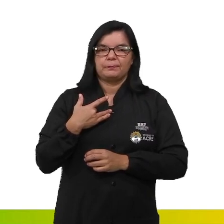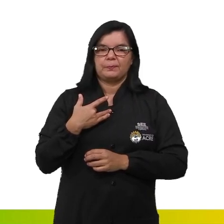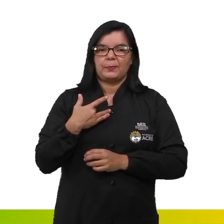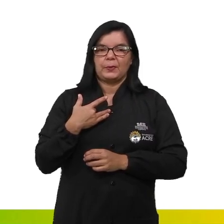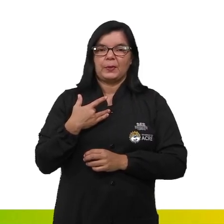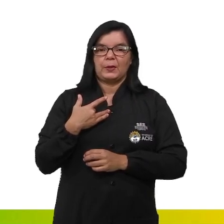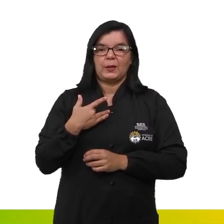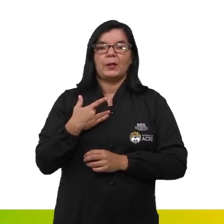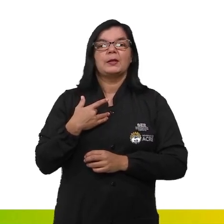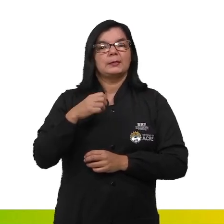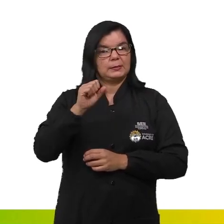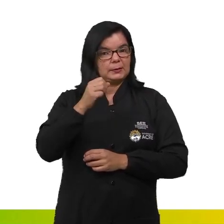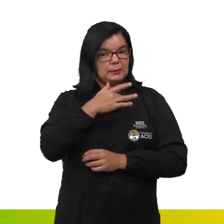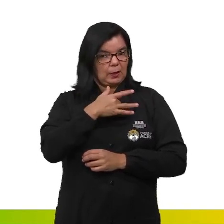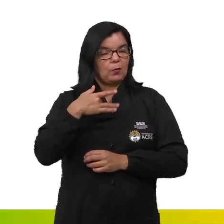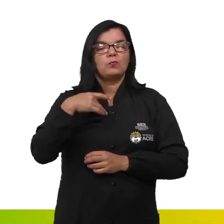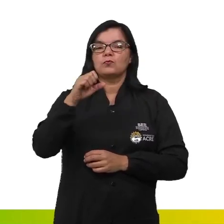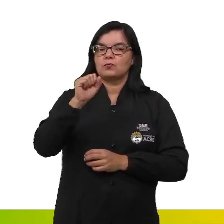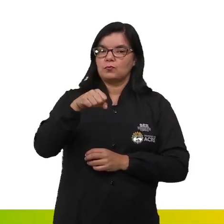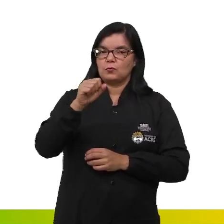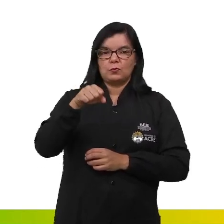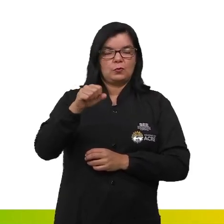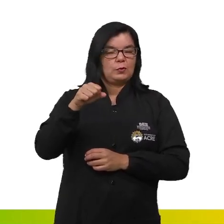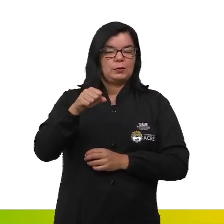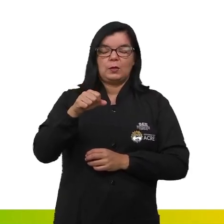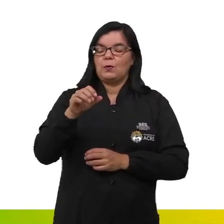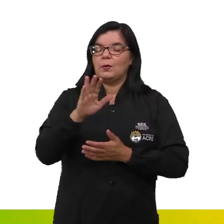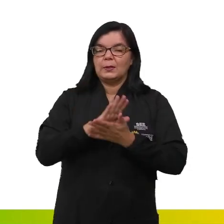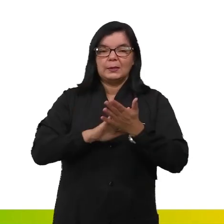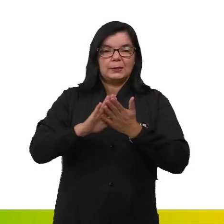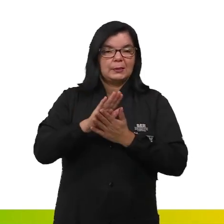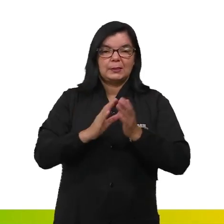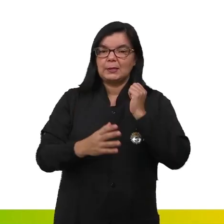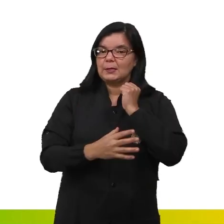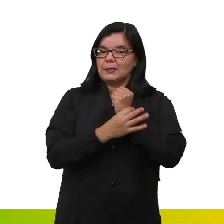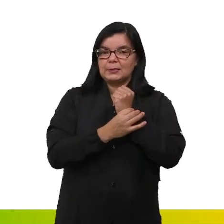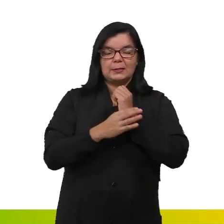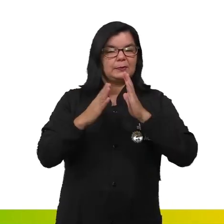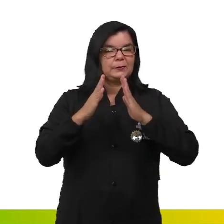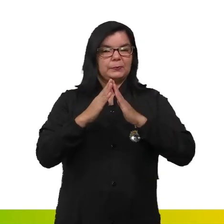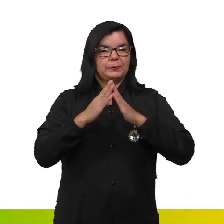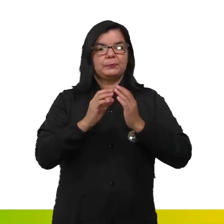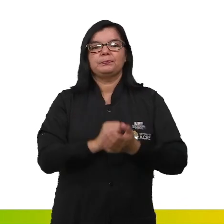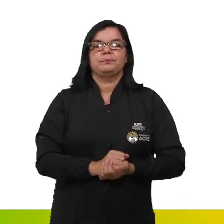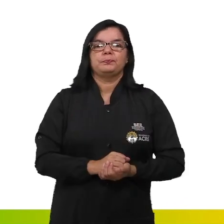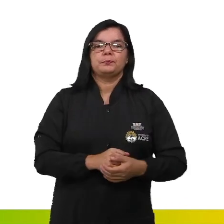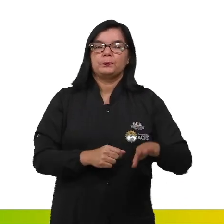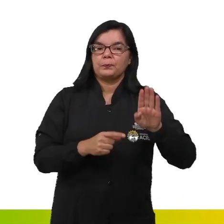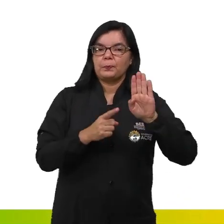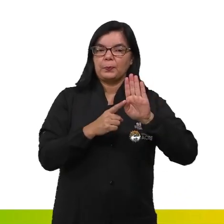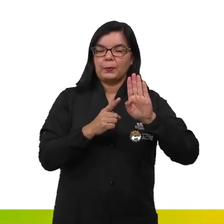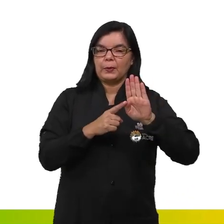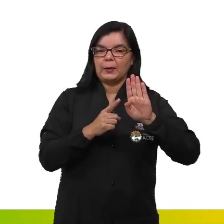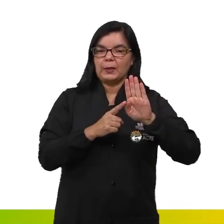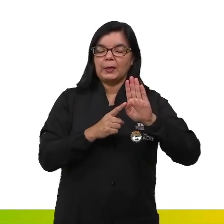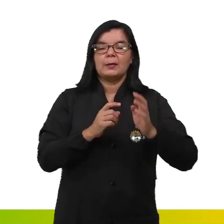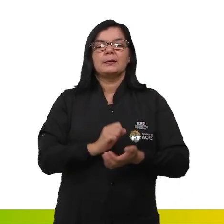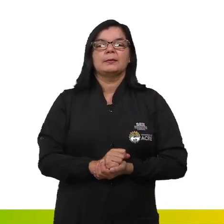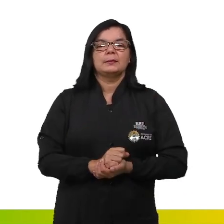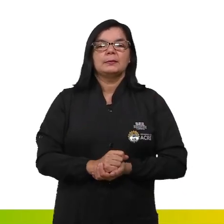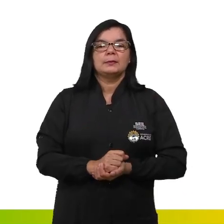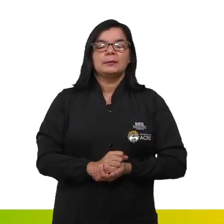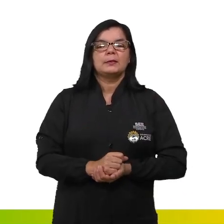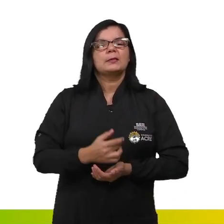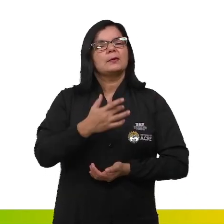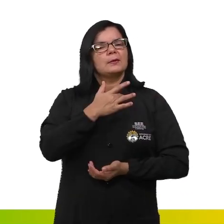incorreto. Saúde sim, mas o IDH não leva em consideração nem segurança nem habitação. Segunda opção, letra B.